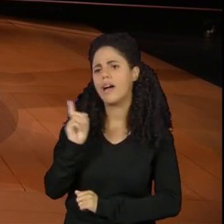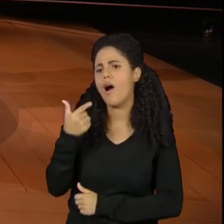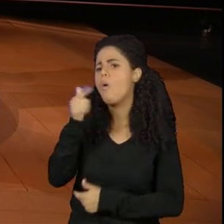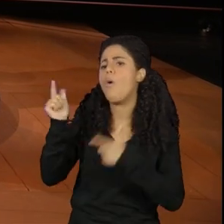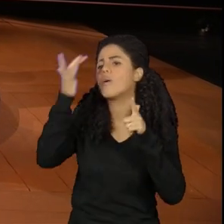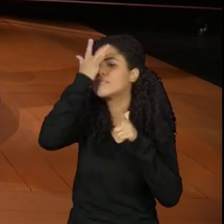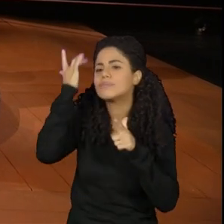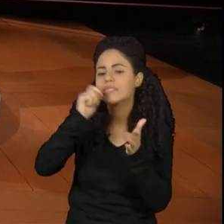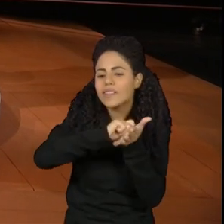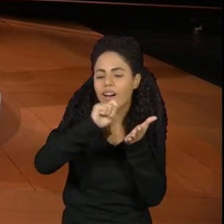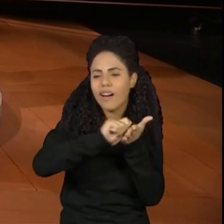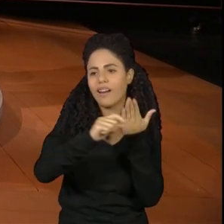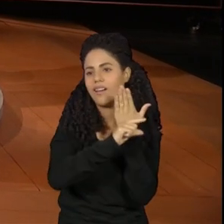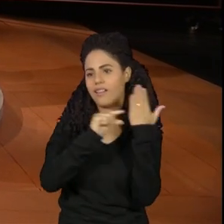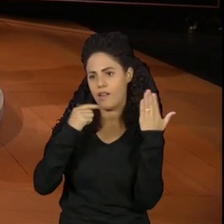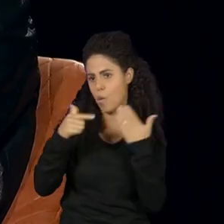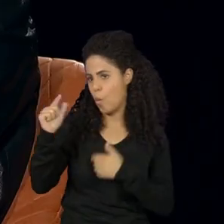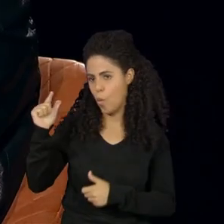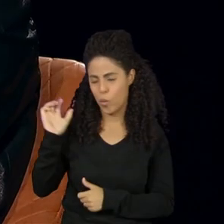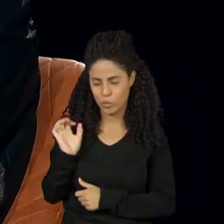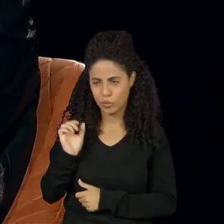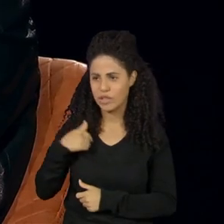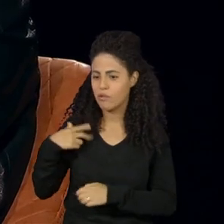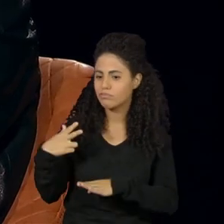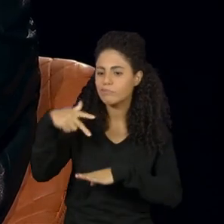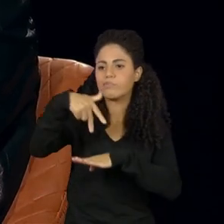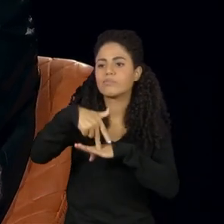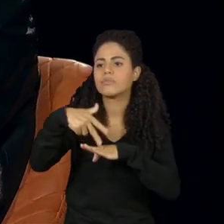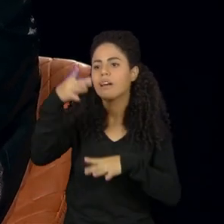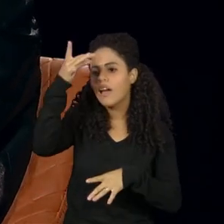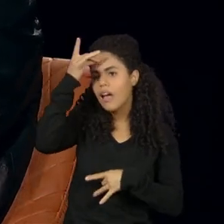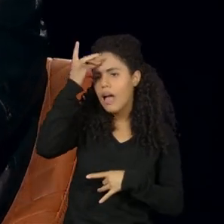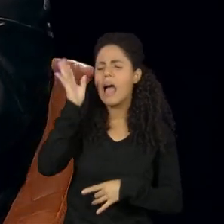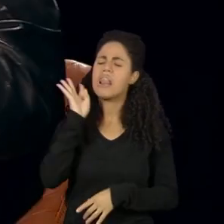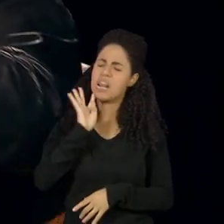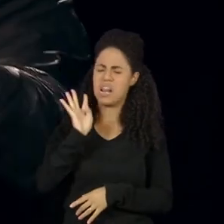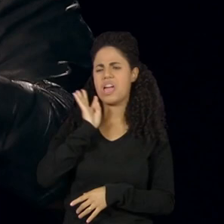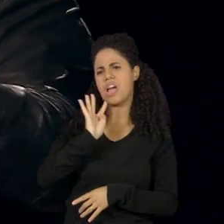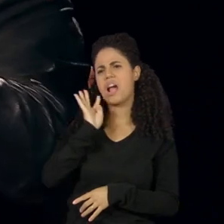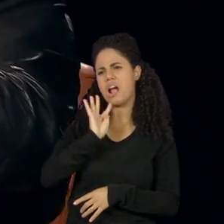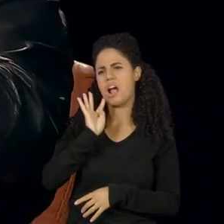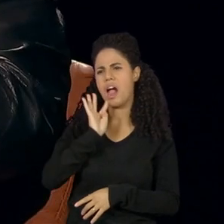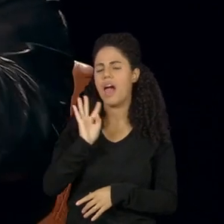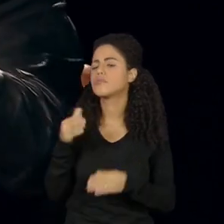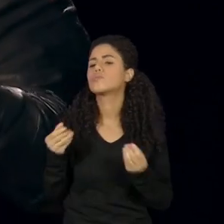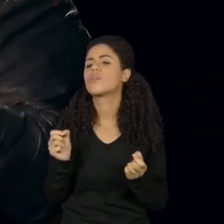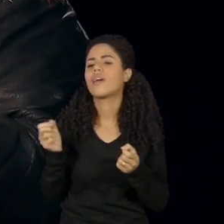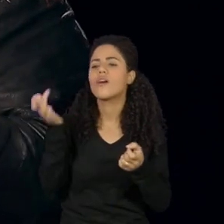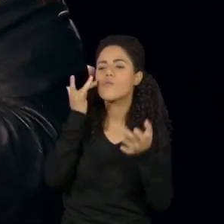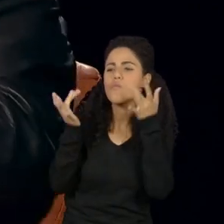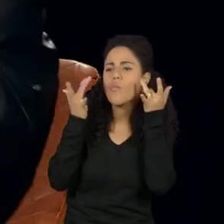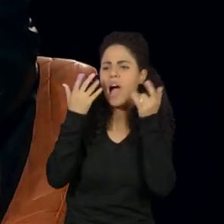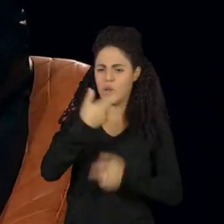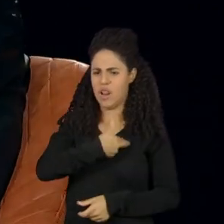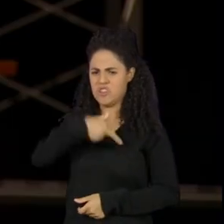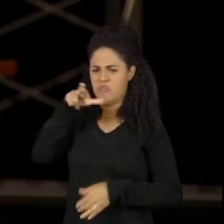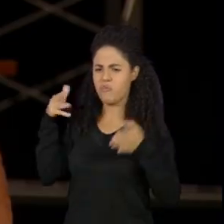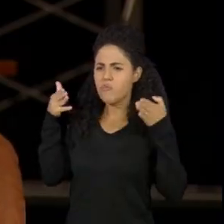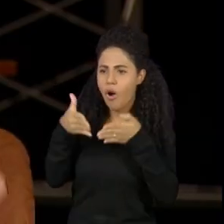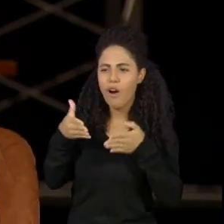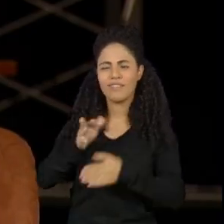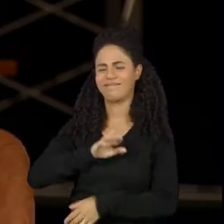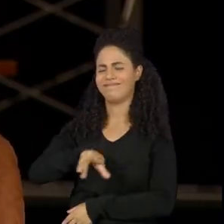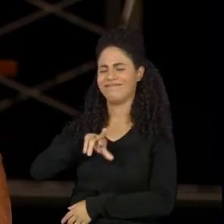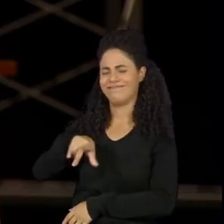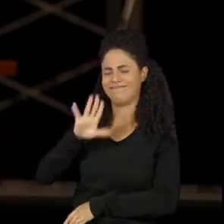já escritas por eles lá. Eram peças até legais, não eram, assim, aquelas peças com cunho religioso, não. E